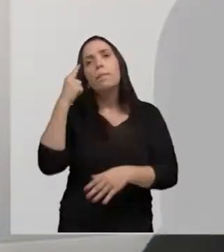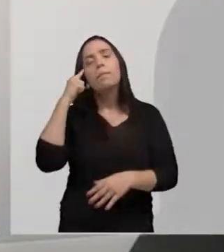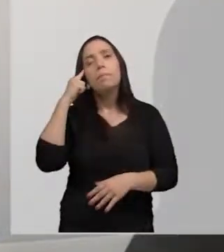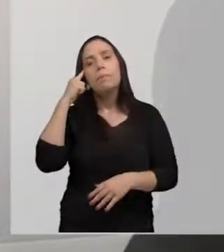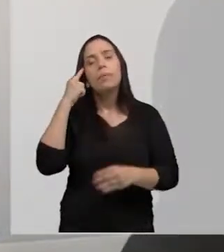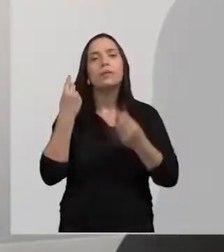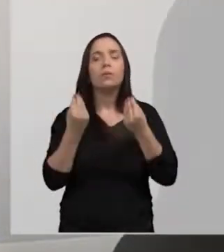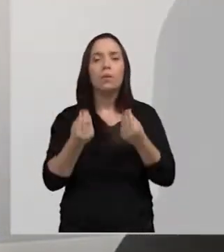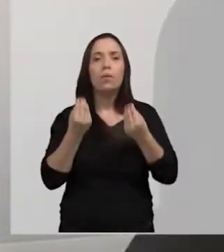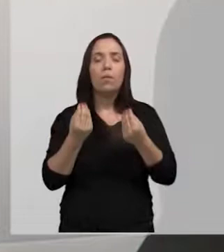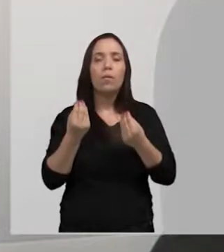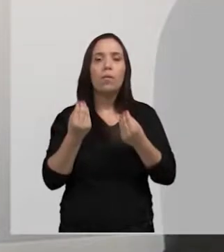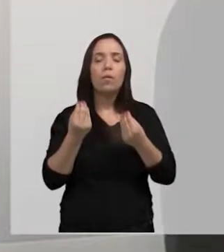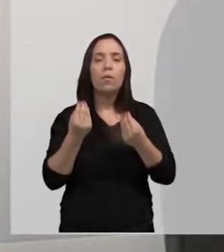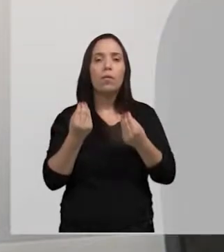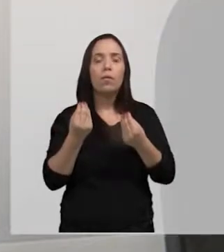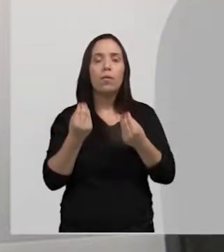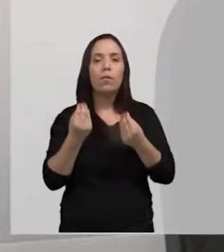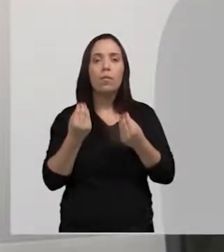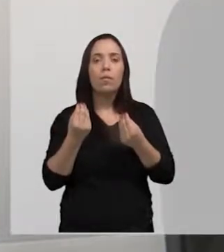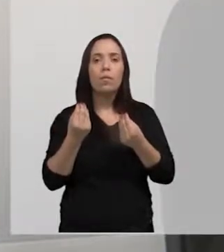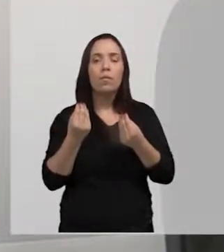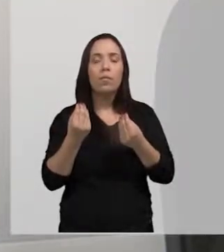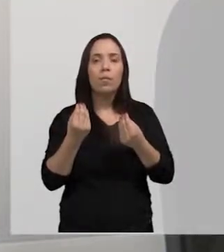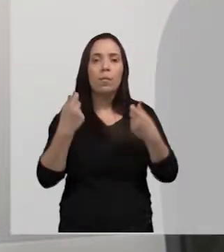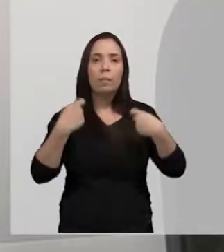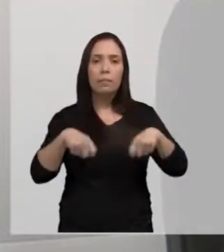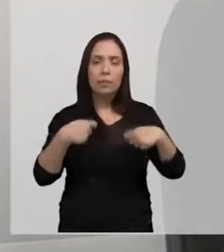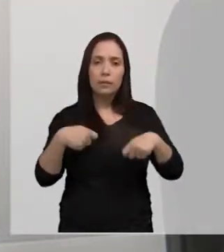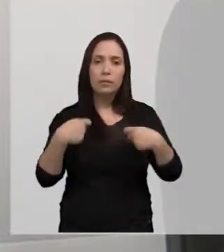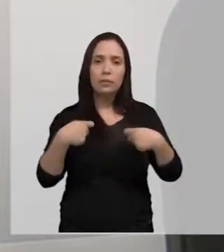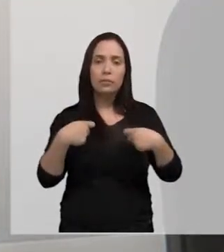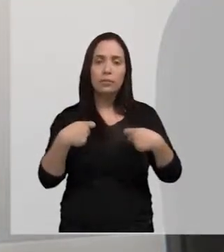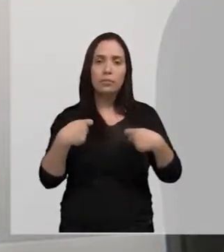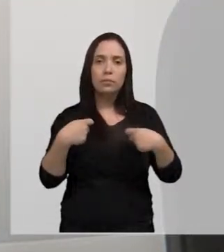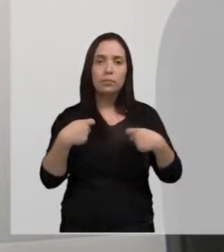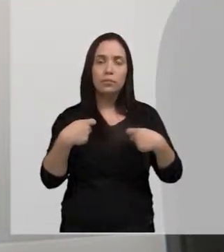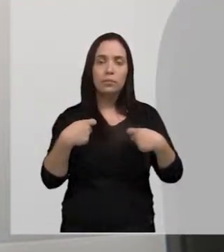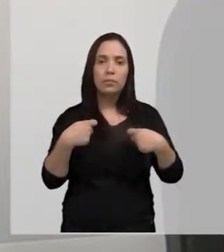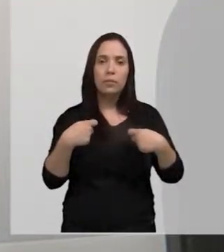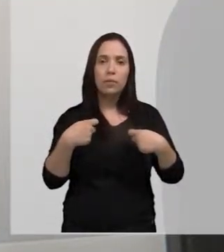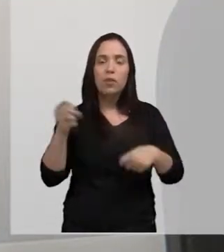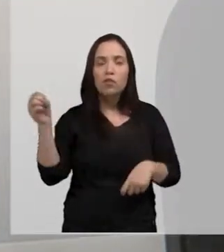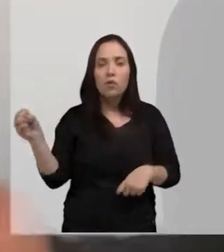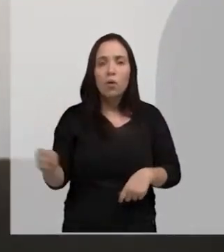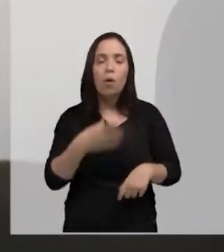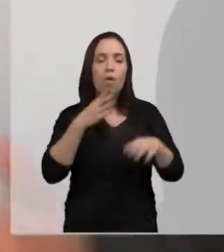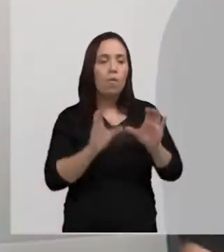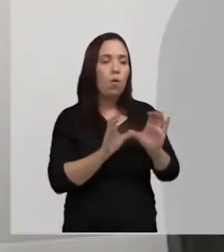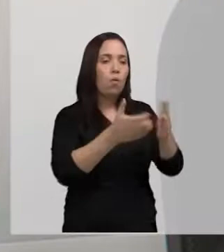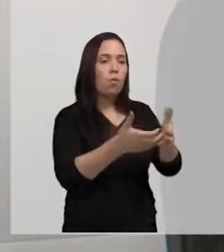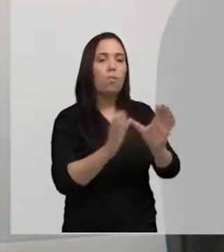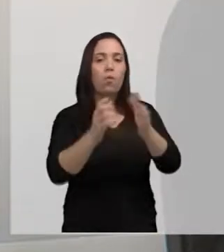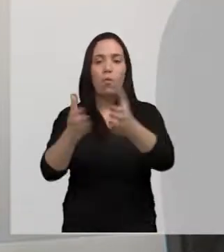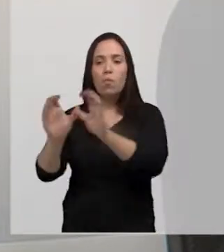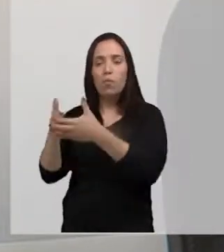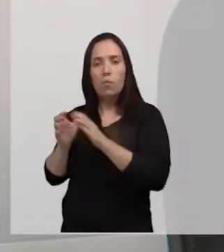frente que atraia os setores progressistas que queiram reconstruir um novo núcleo. Vou